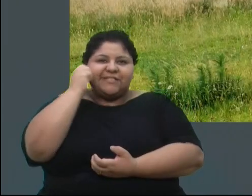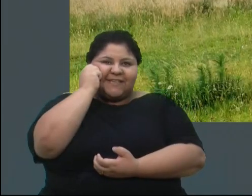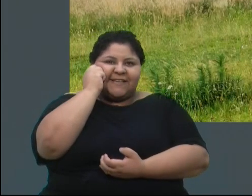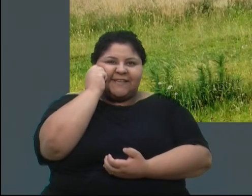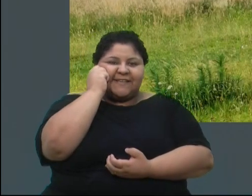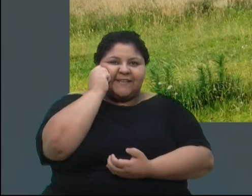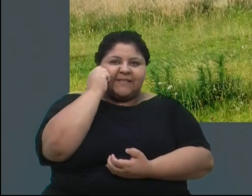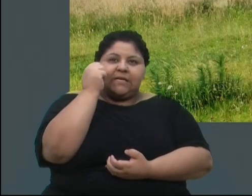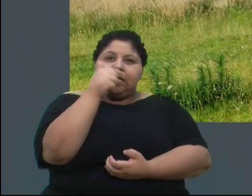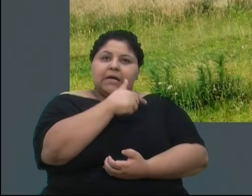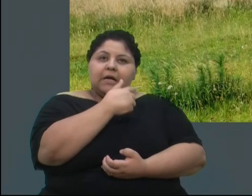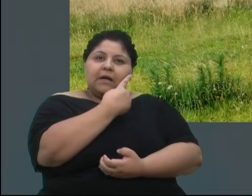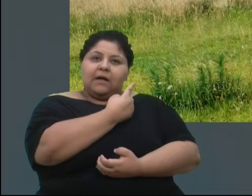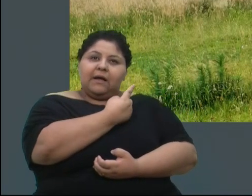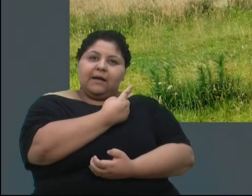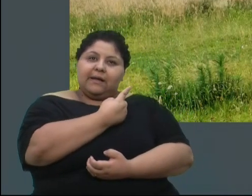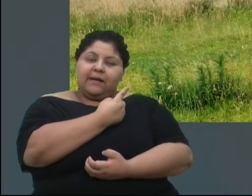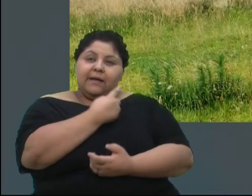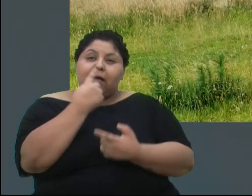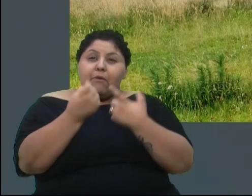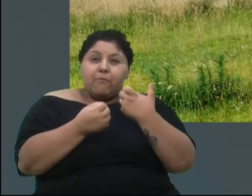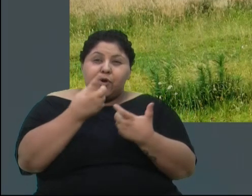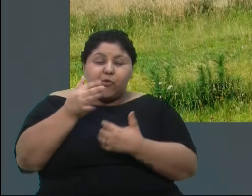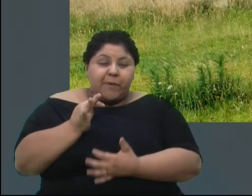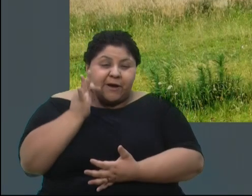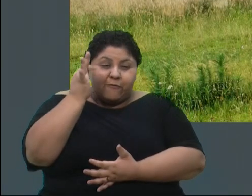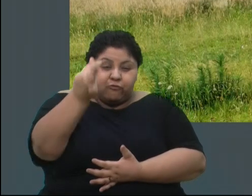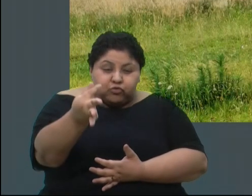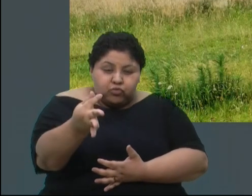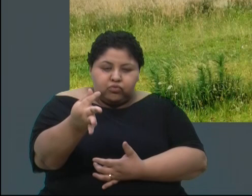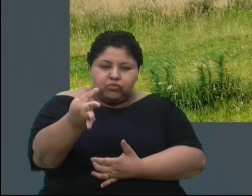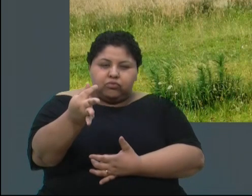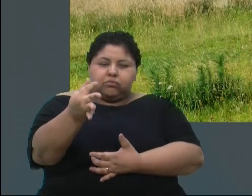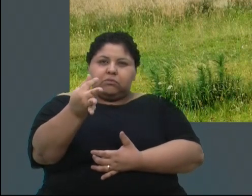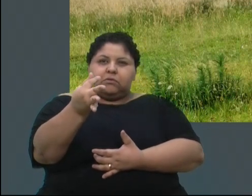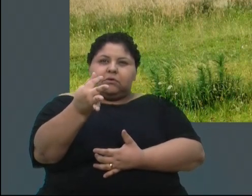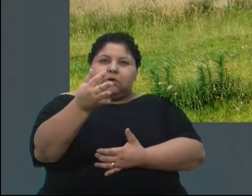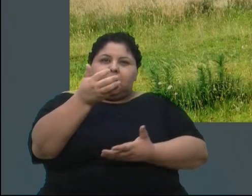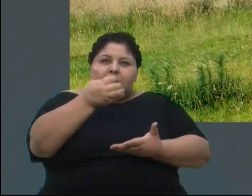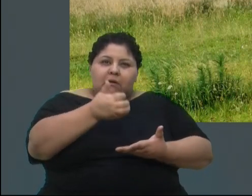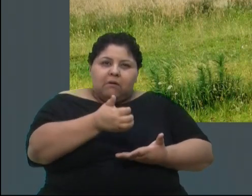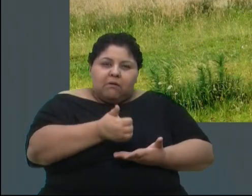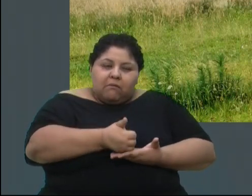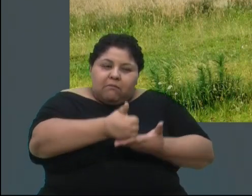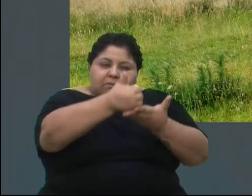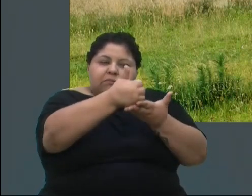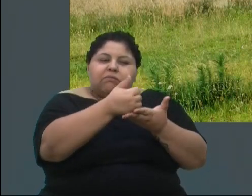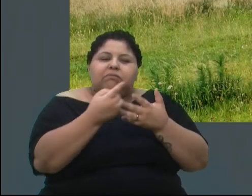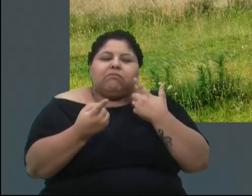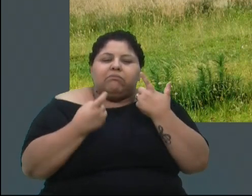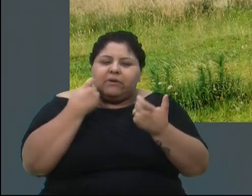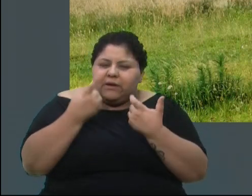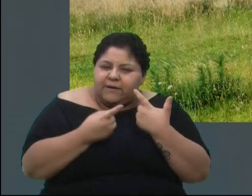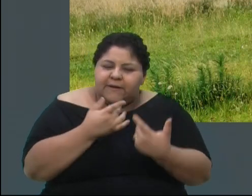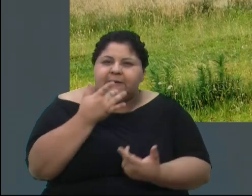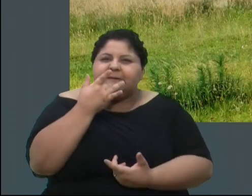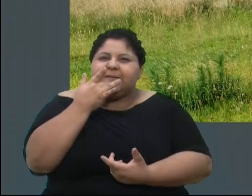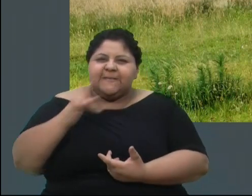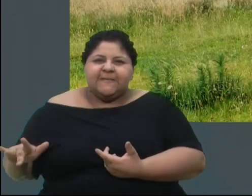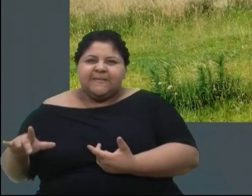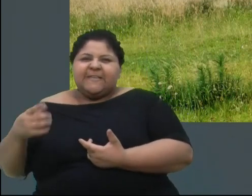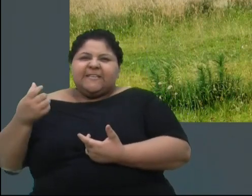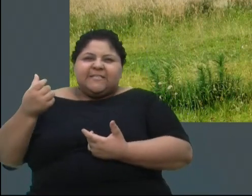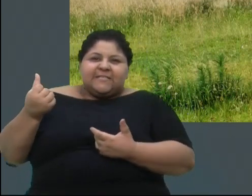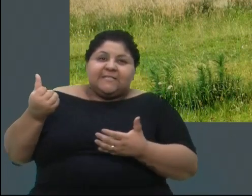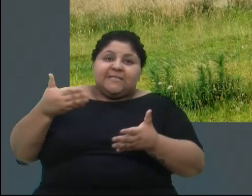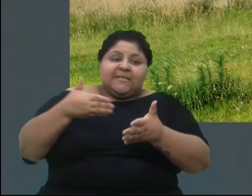Aqui é se preocupar com o futuro, aqui é assistencialismo, é se preocupar com aquelas crianças de 6